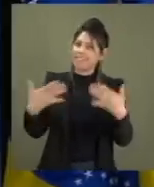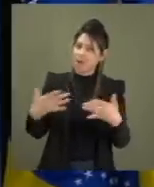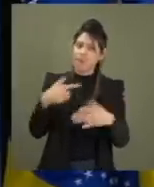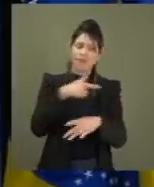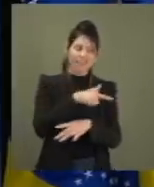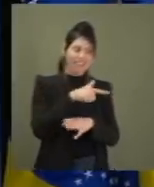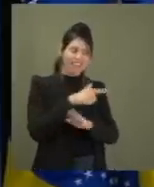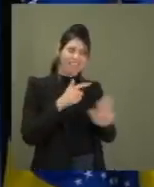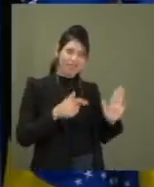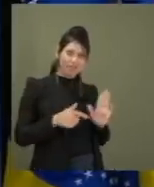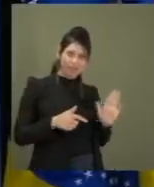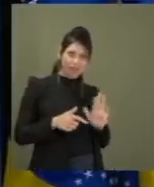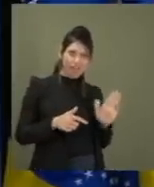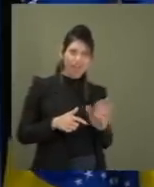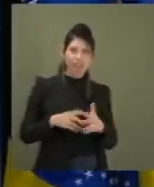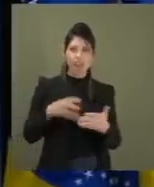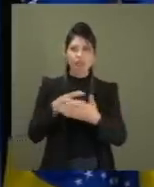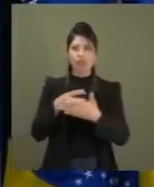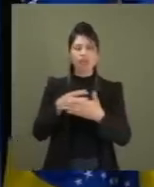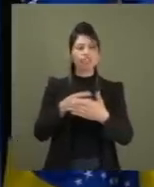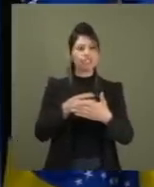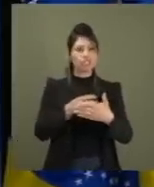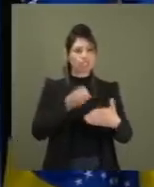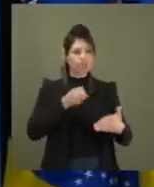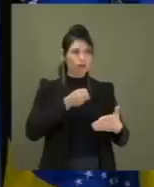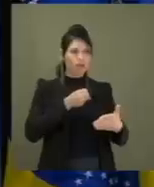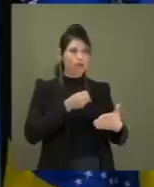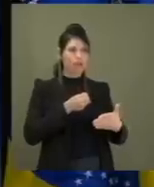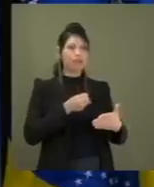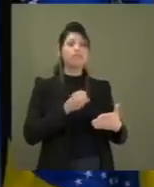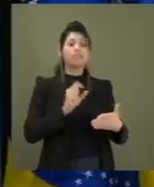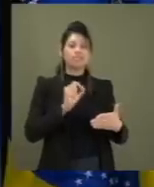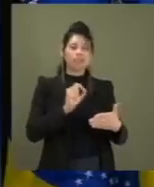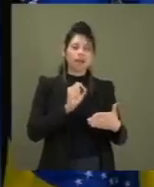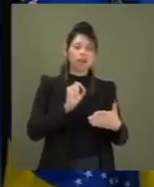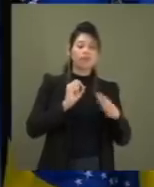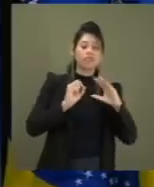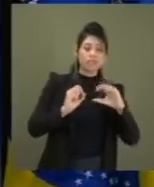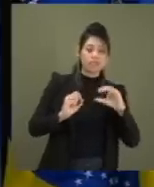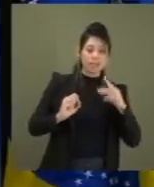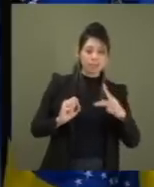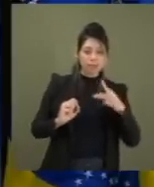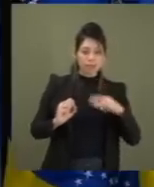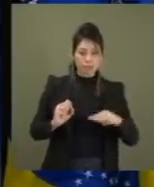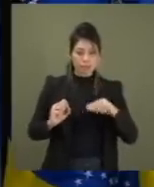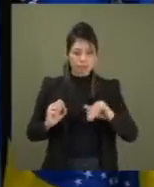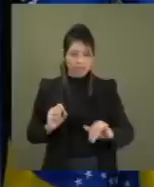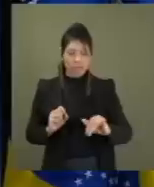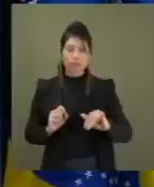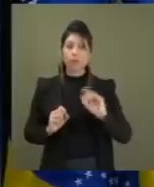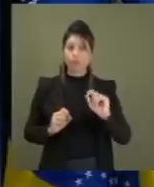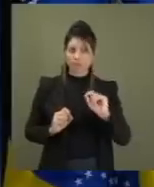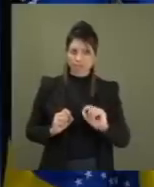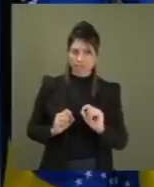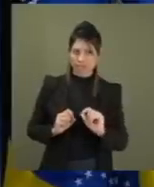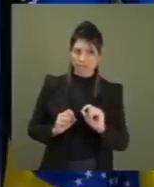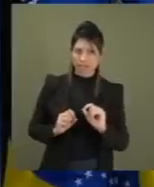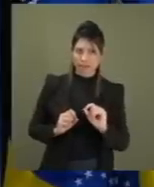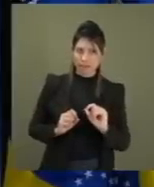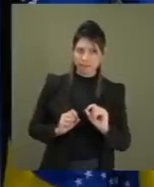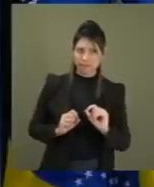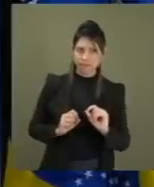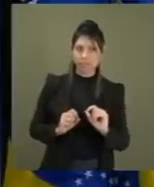a cpmi indicando aí a maior parte